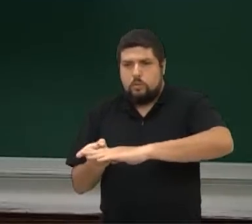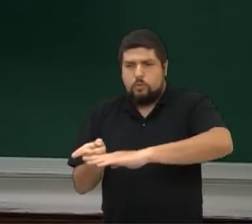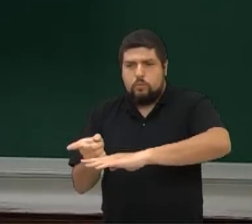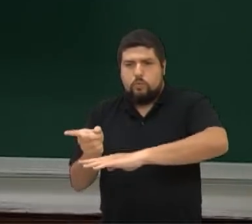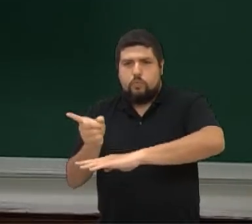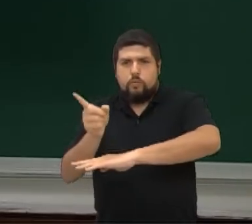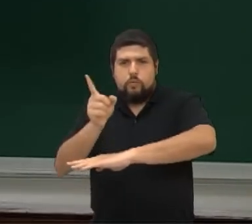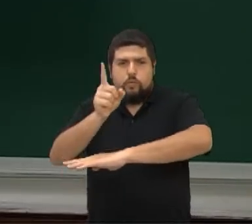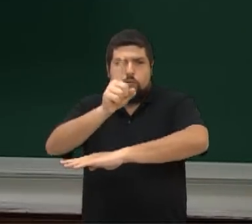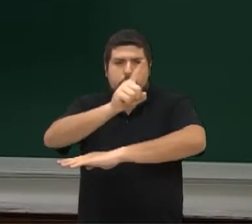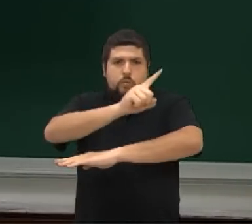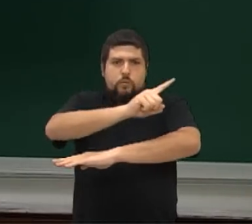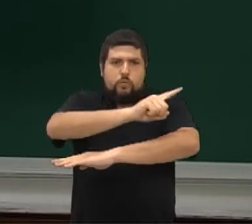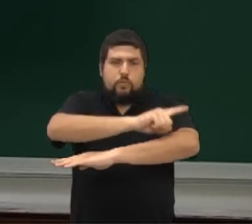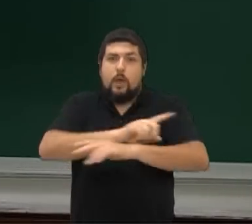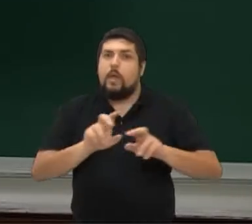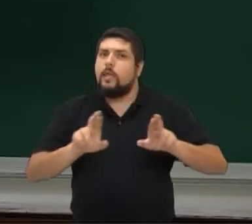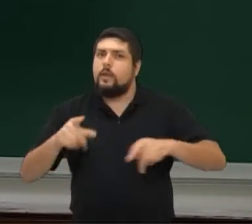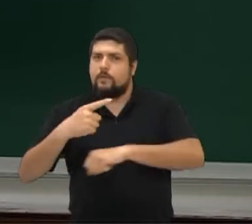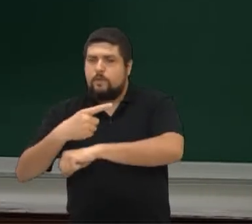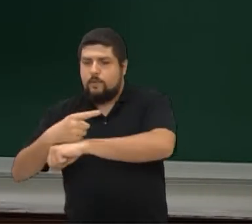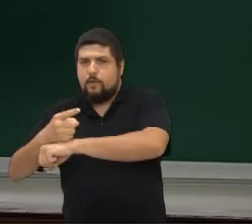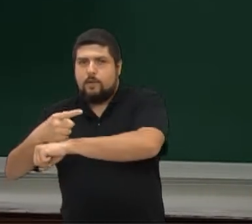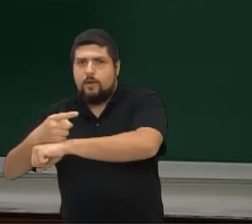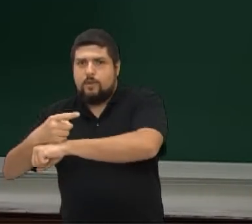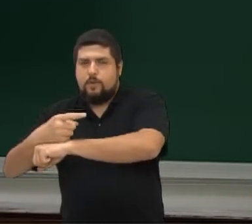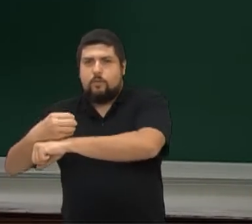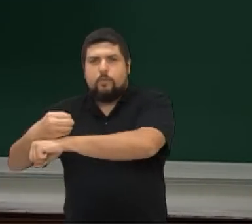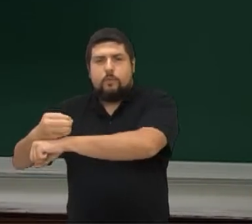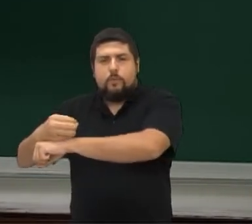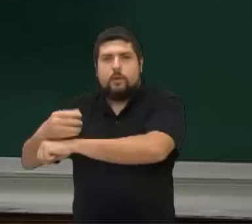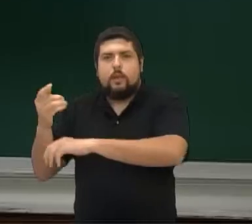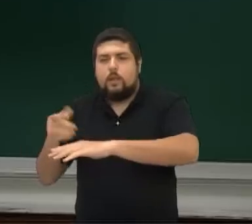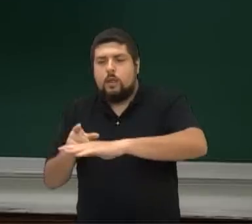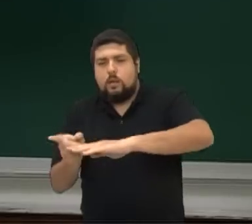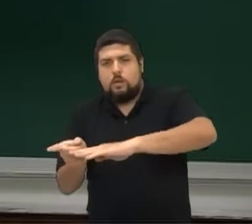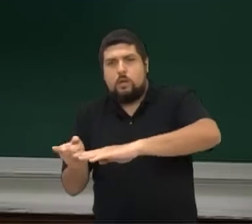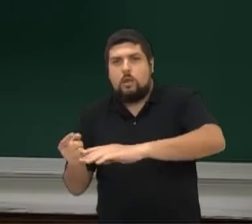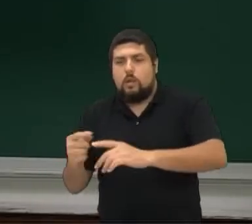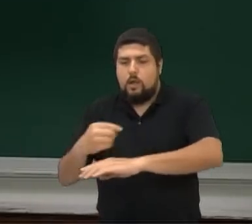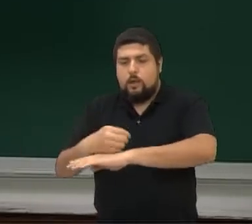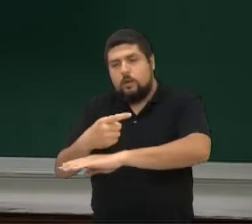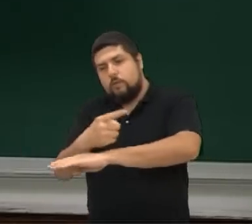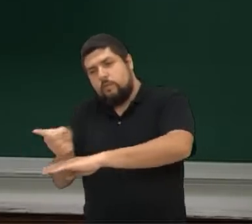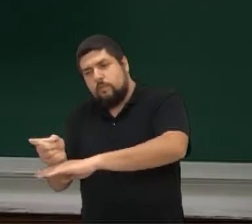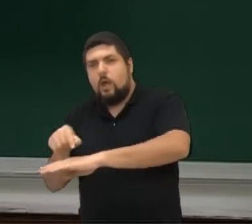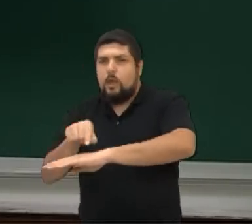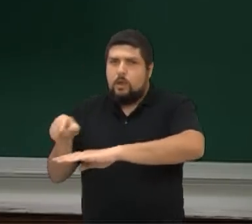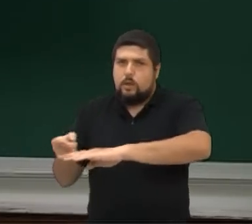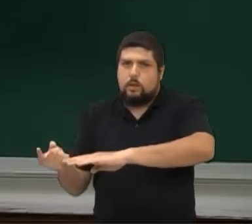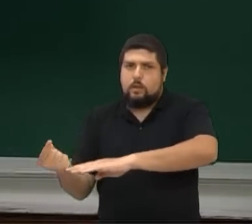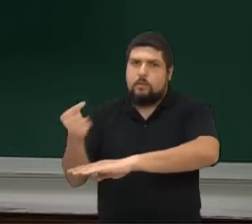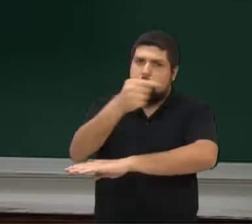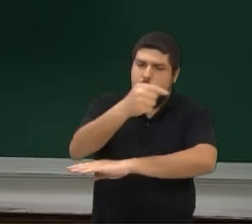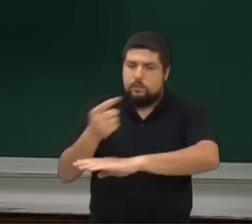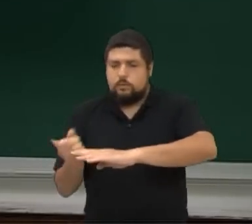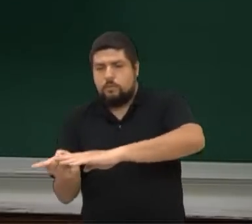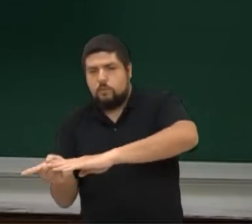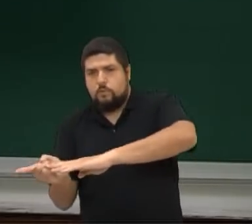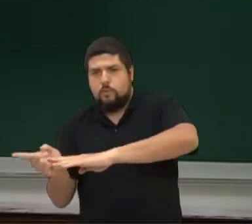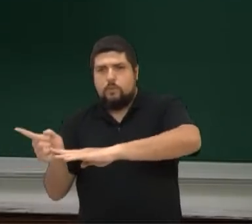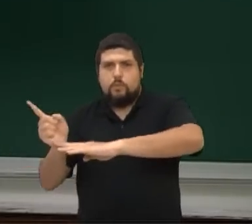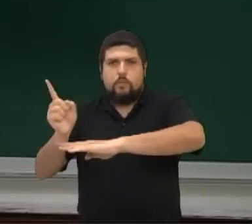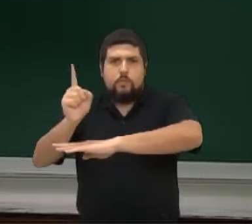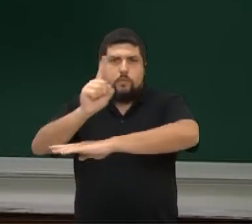relógio, tá? E completou uma volta inteira. Então, podemos dizer que o ângulo de uma volta inteira,